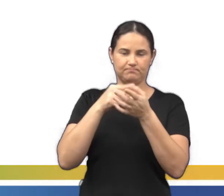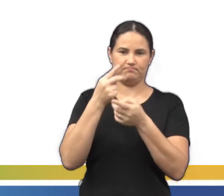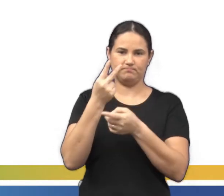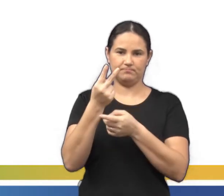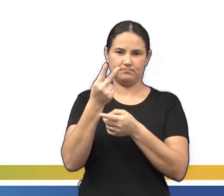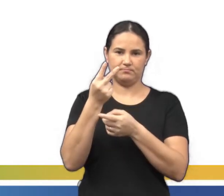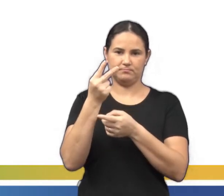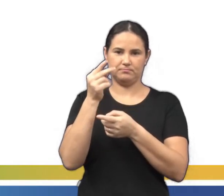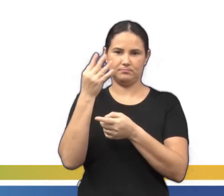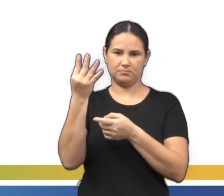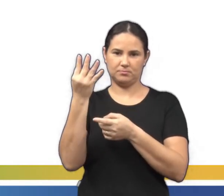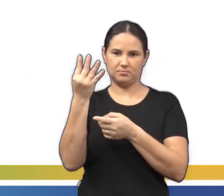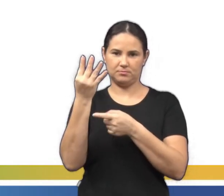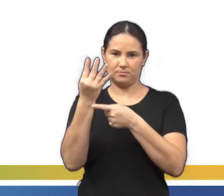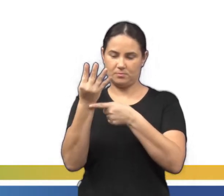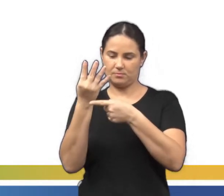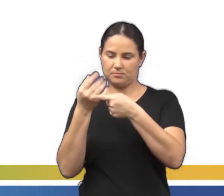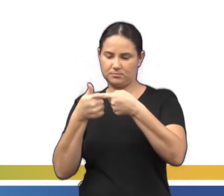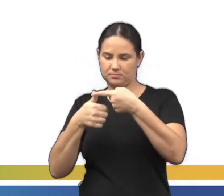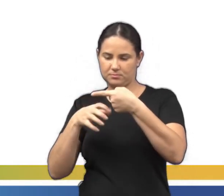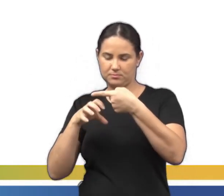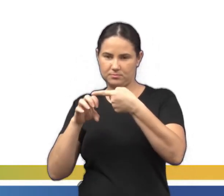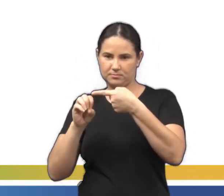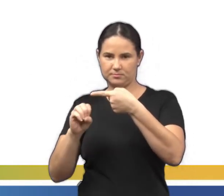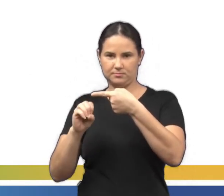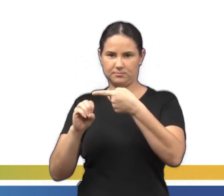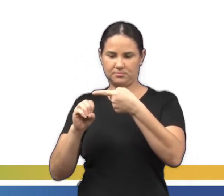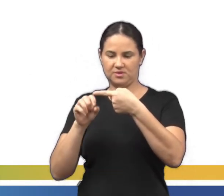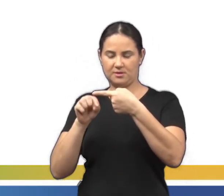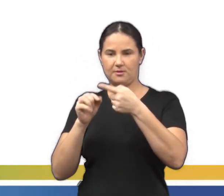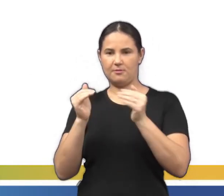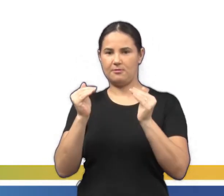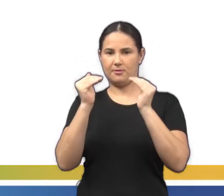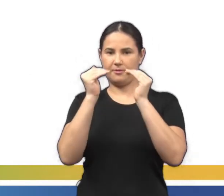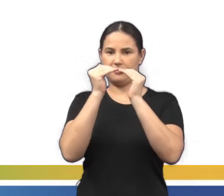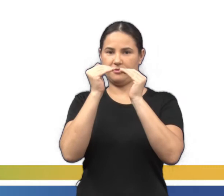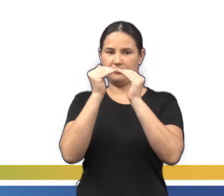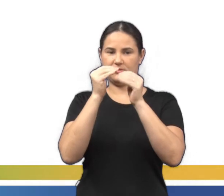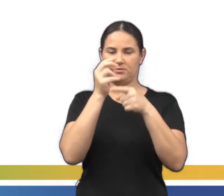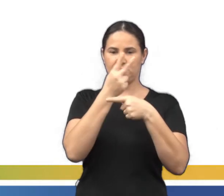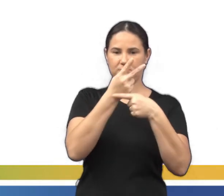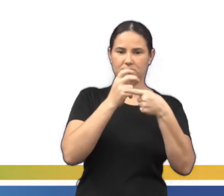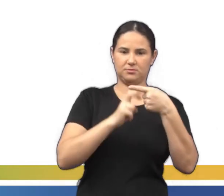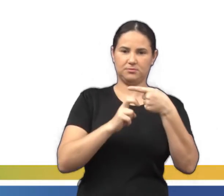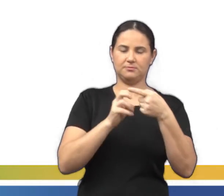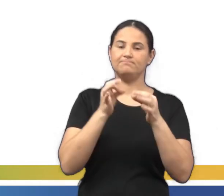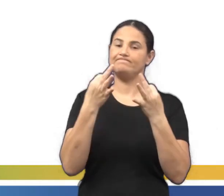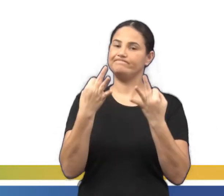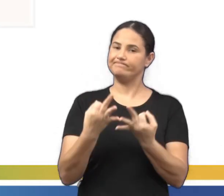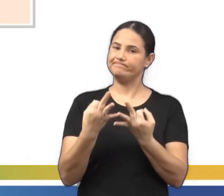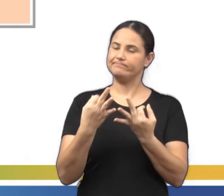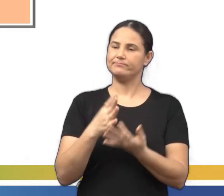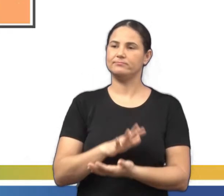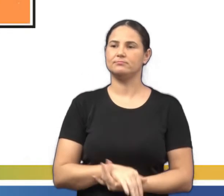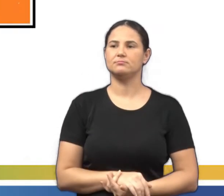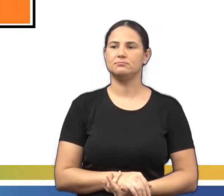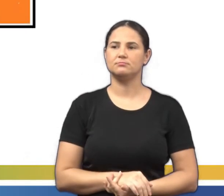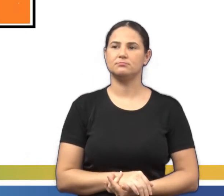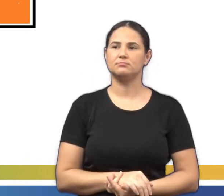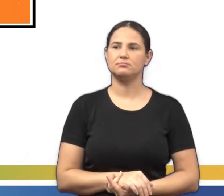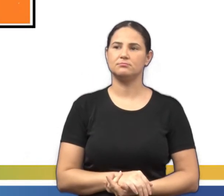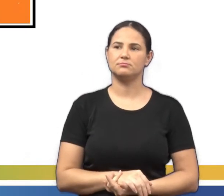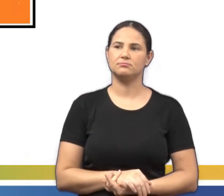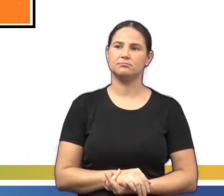2 ficou 10. 4 décimos é a fração equivalente de 2 quintos, certo? Vamos para